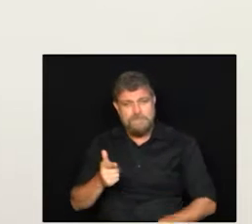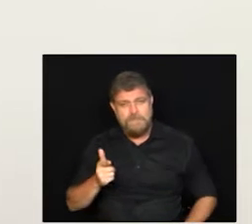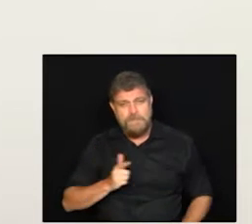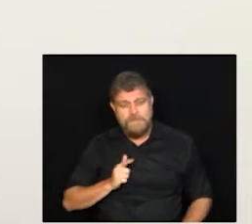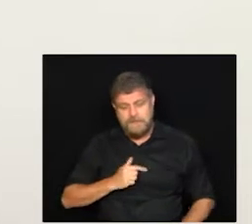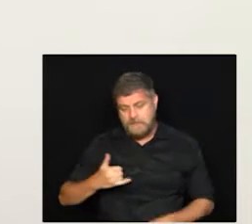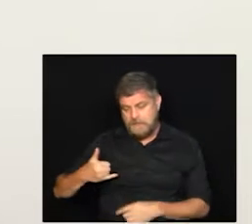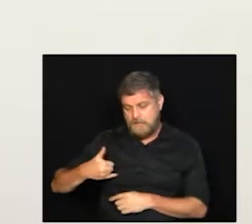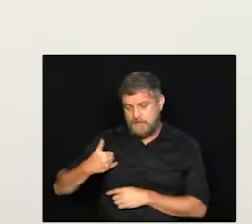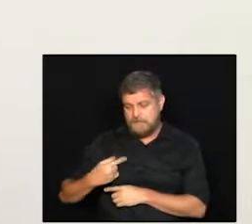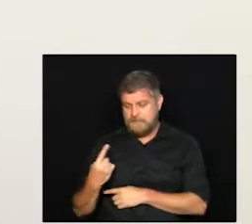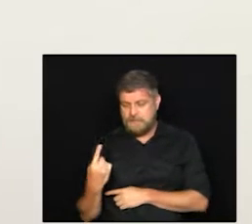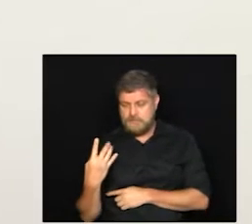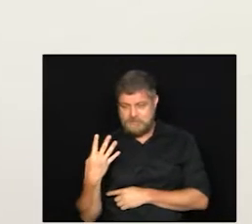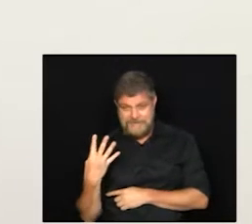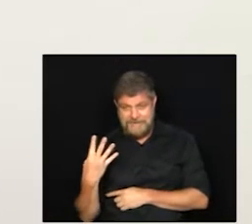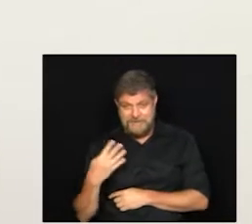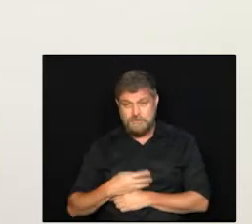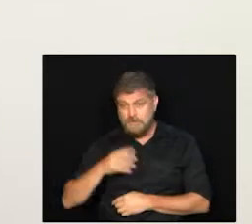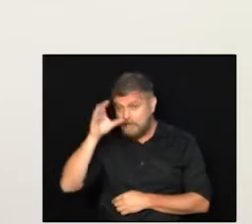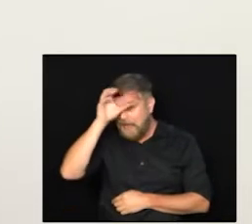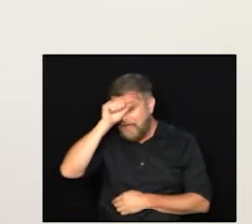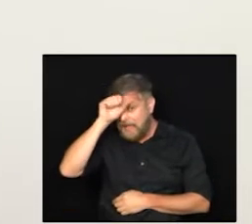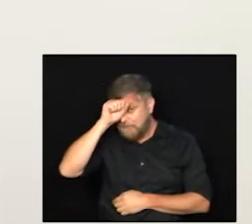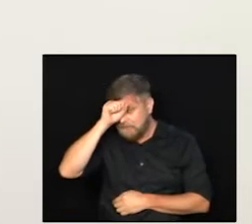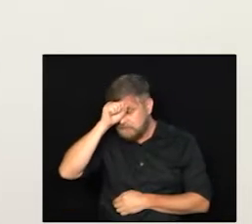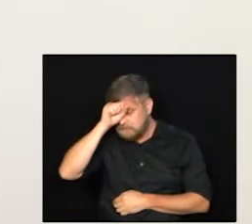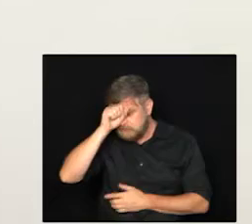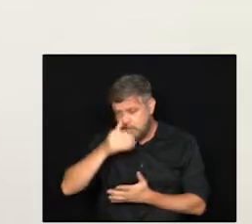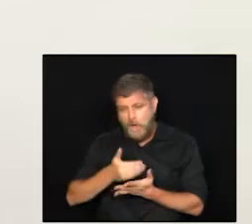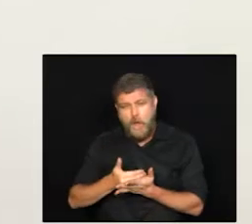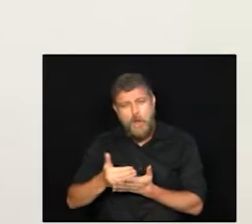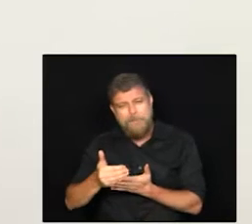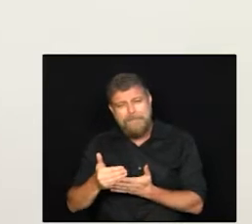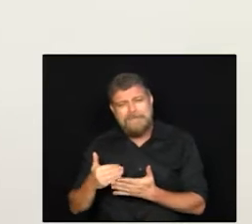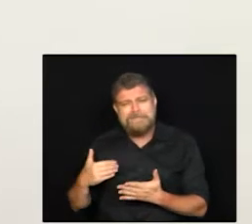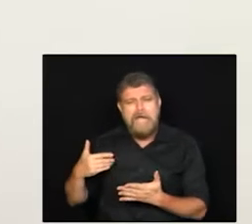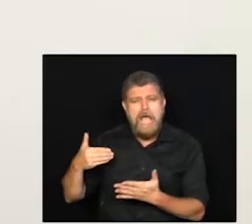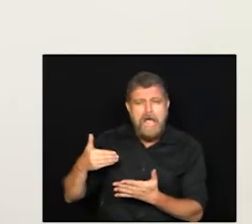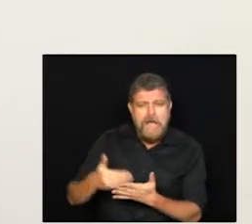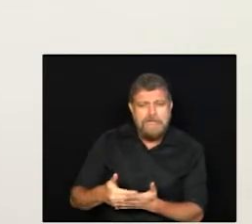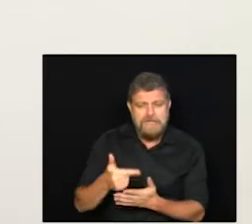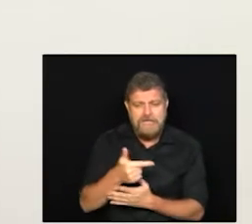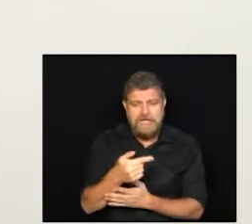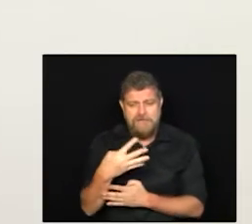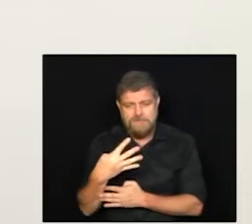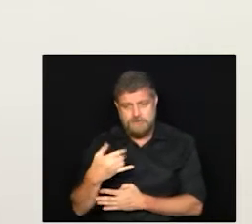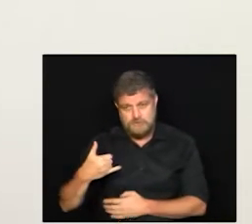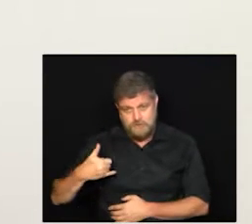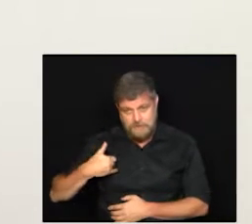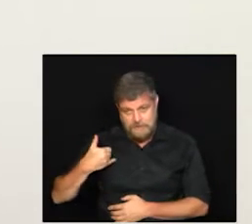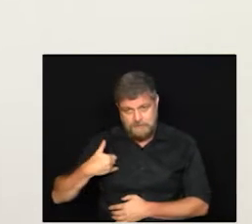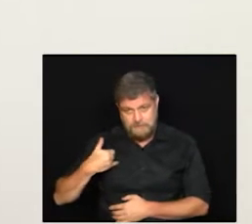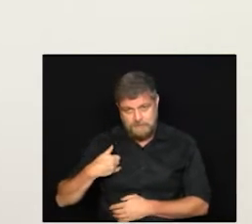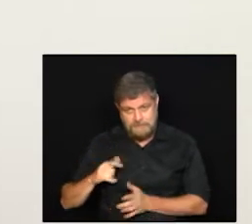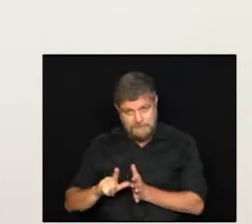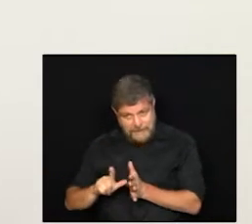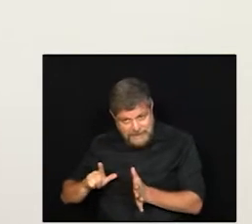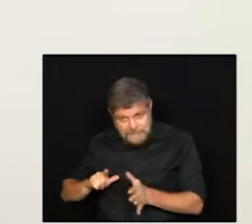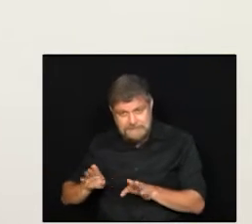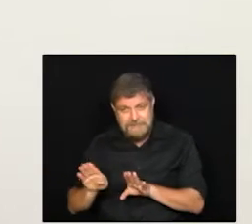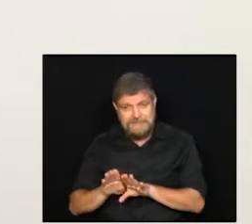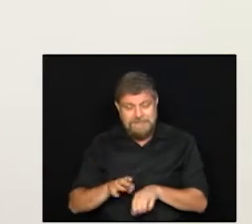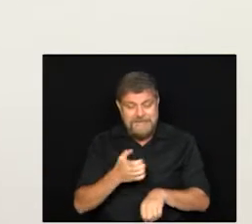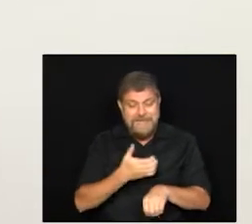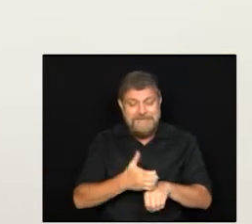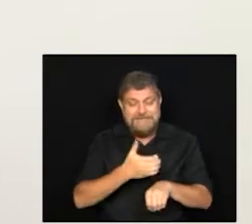de 14 anos para o aprendiz. Aprendiz normalmente é de 14 a 24 anos incompleto e estágio a partir de